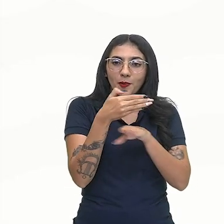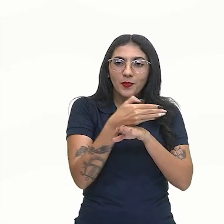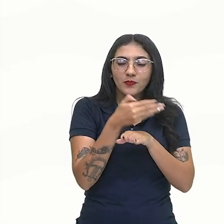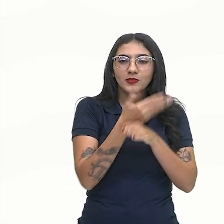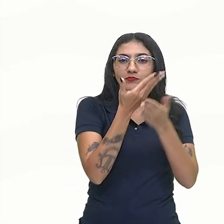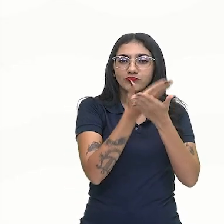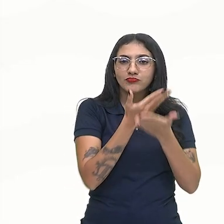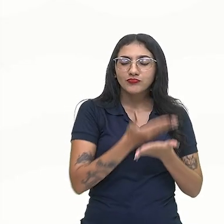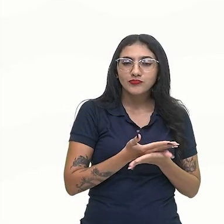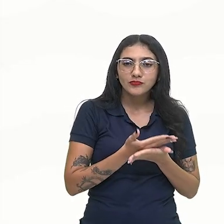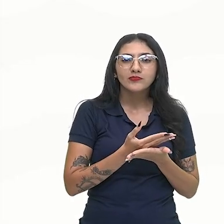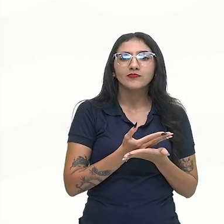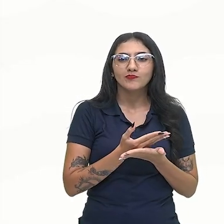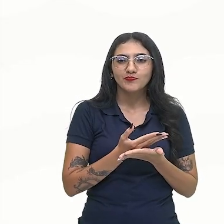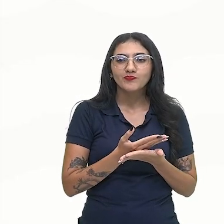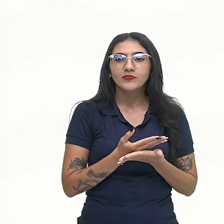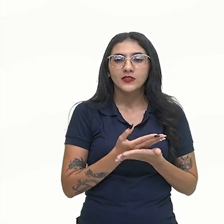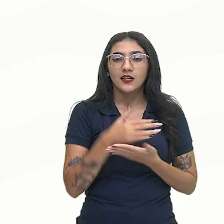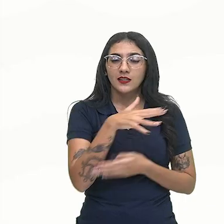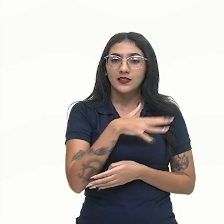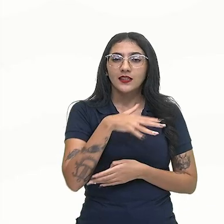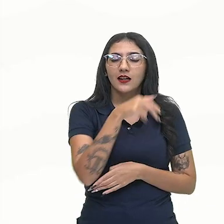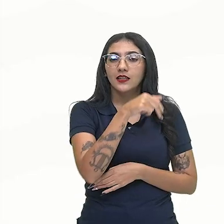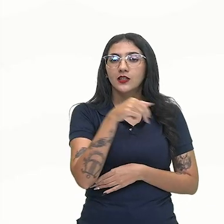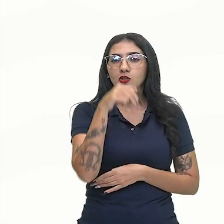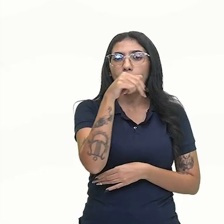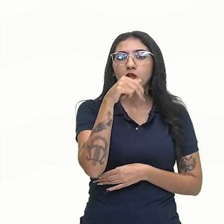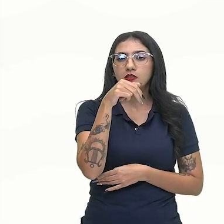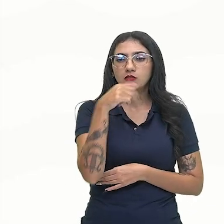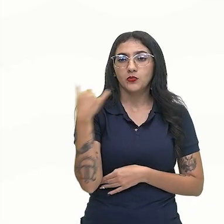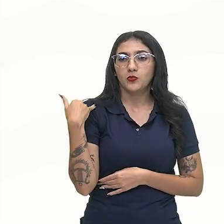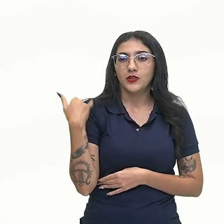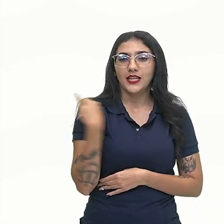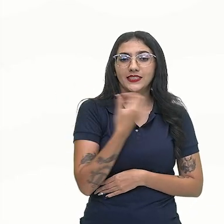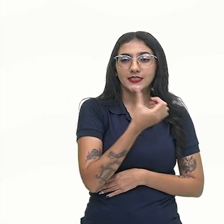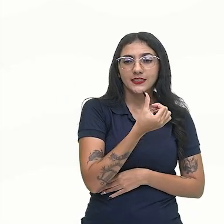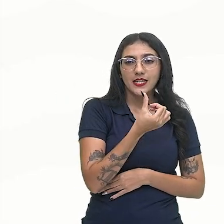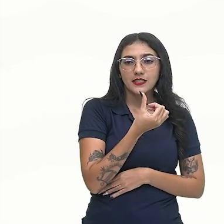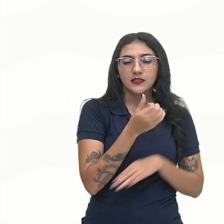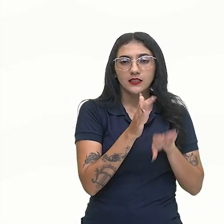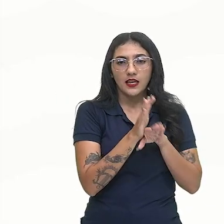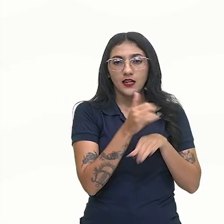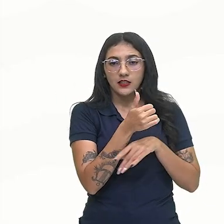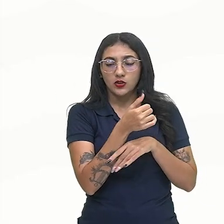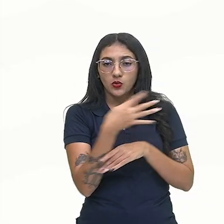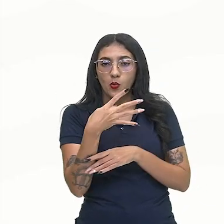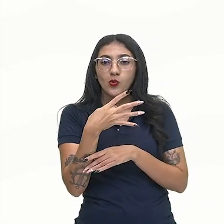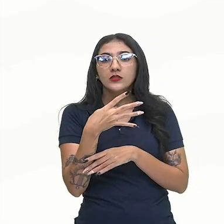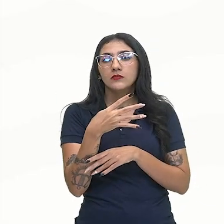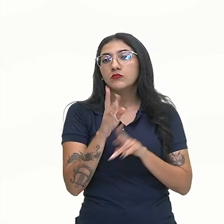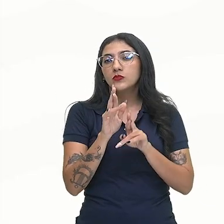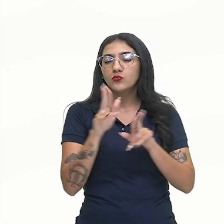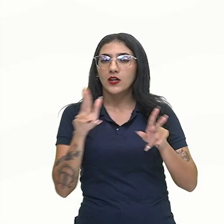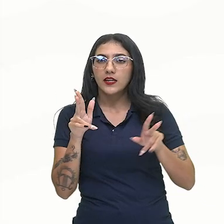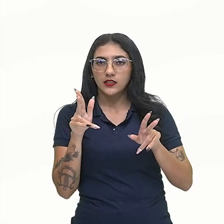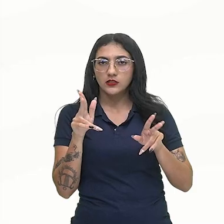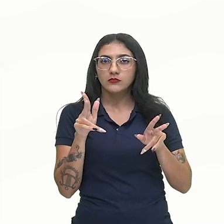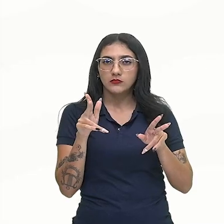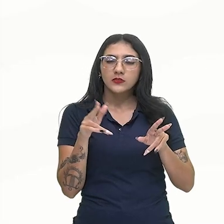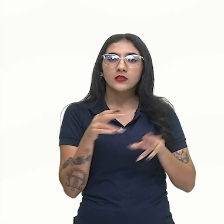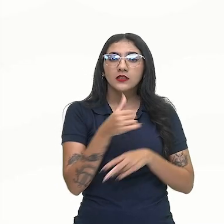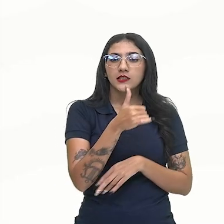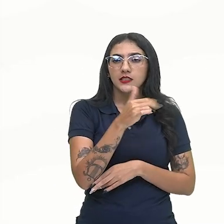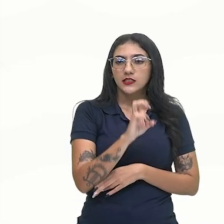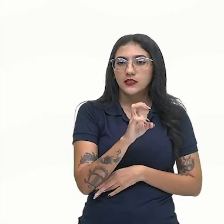em 2023, na região norte, de 6 a 14 anos, que alunos de 15 a